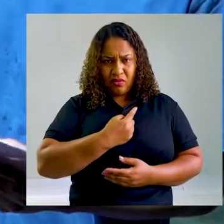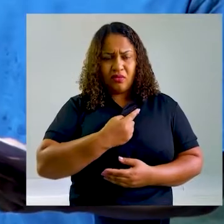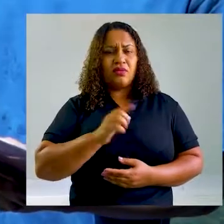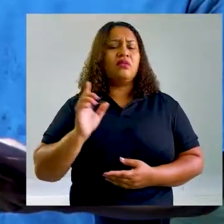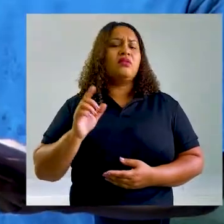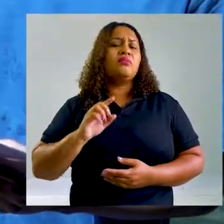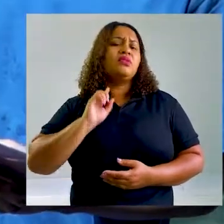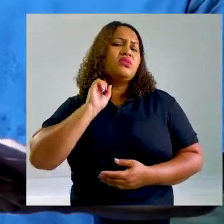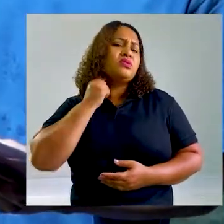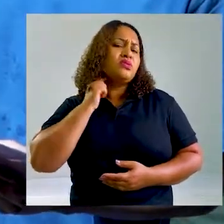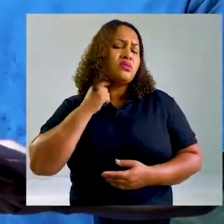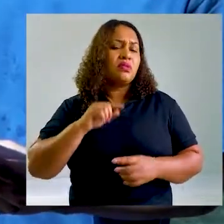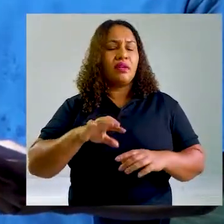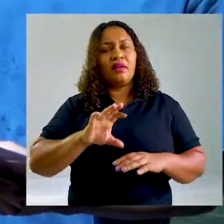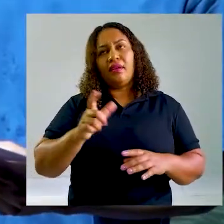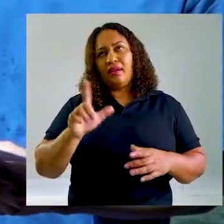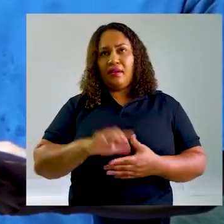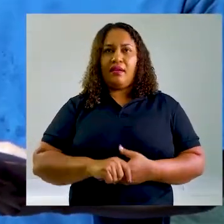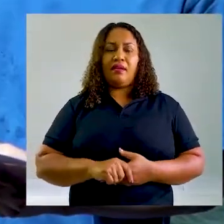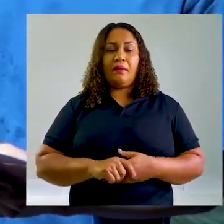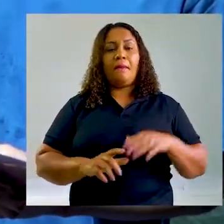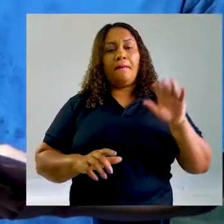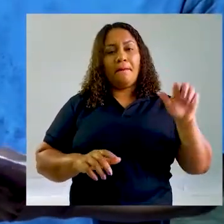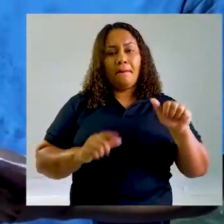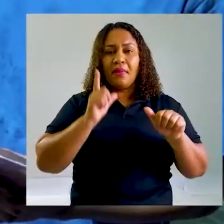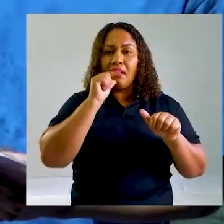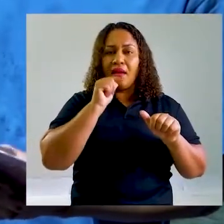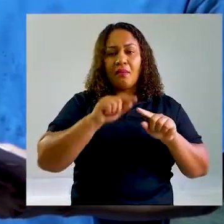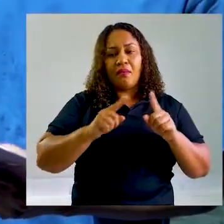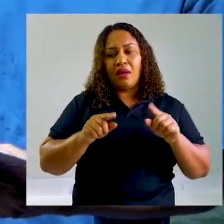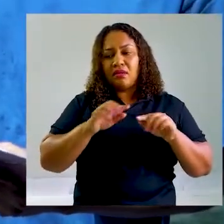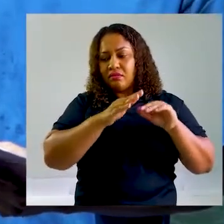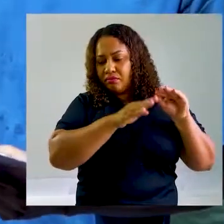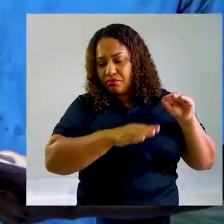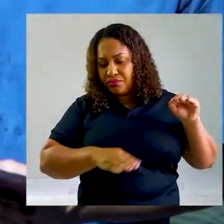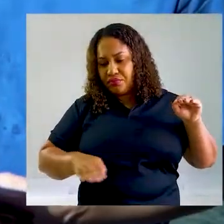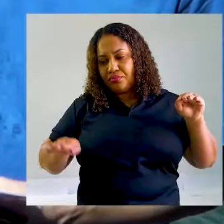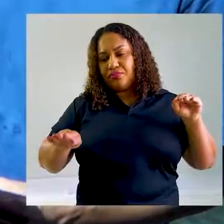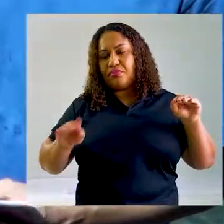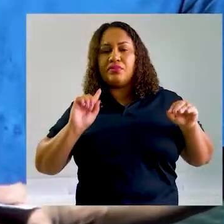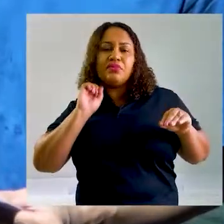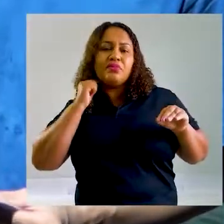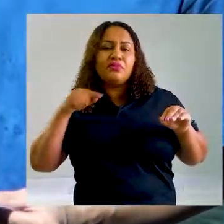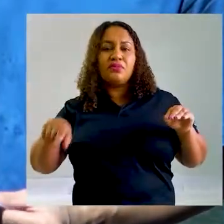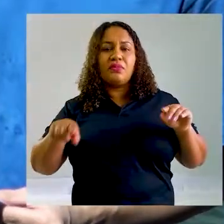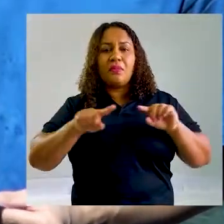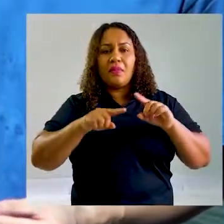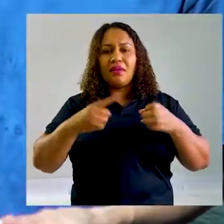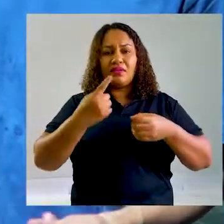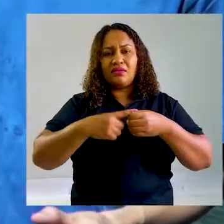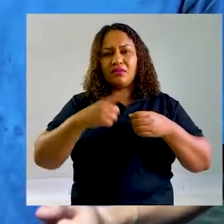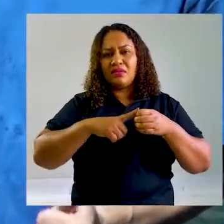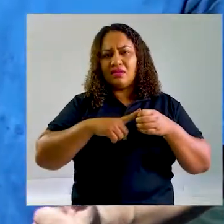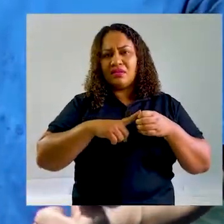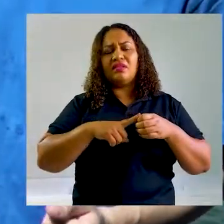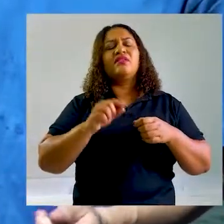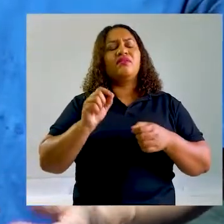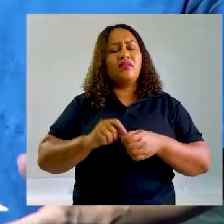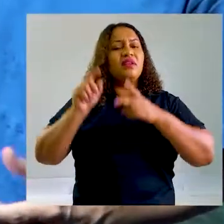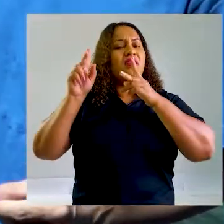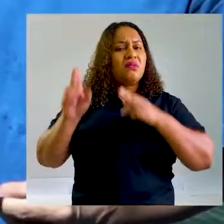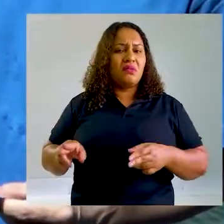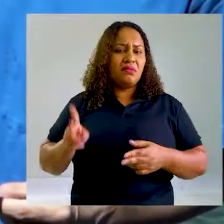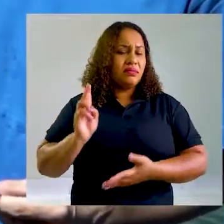né? Lógico, a gente capta a água mais em cima, joga o esgoto mais embaixo. Mas toda a cidade, rio acima e rio abaixo, faz